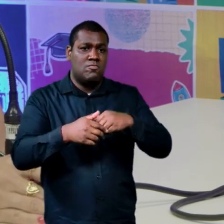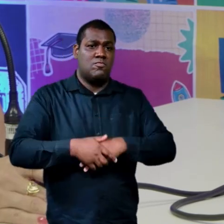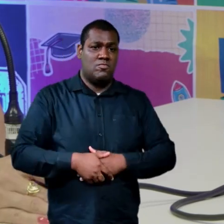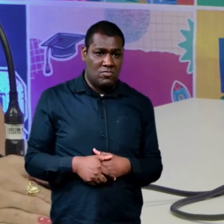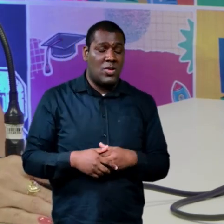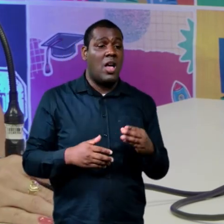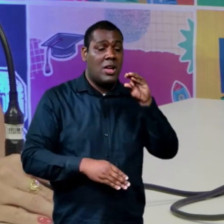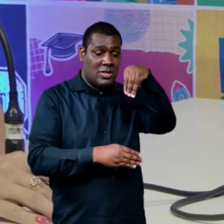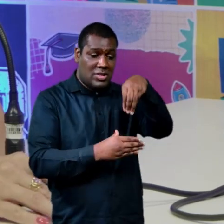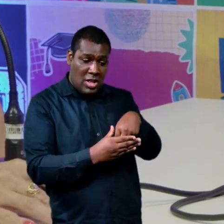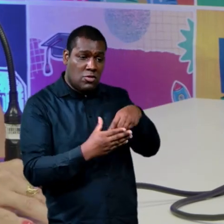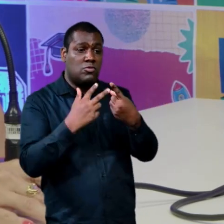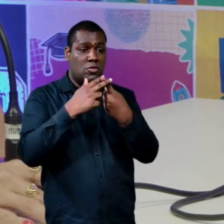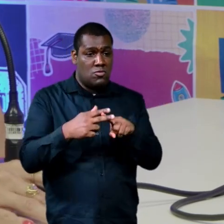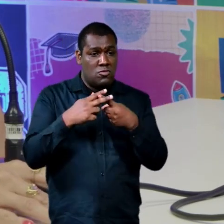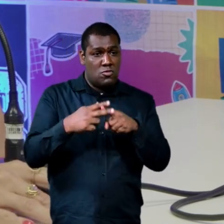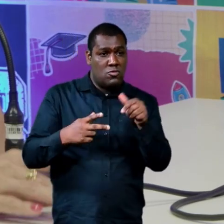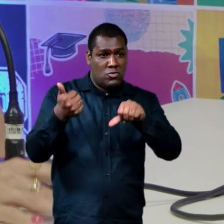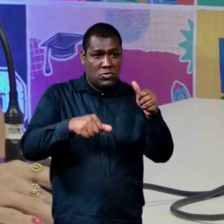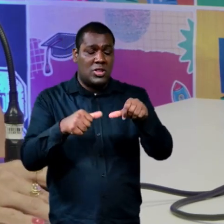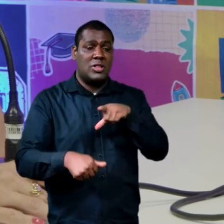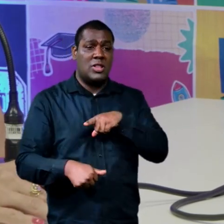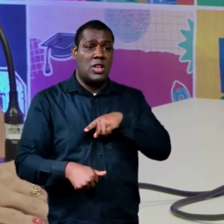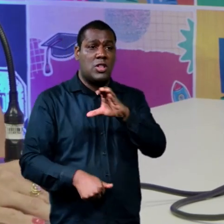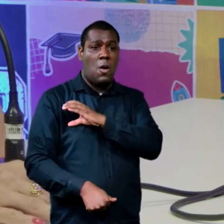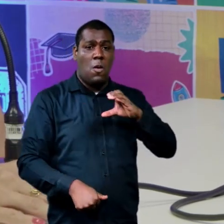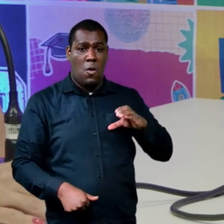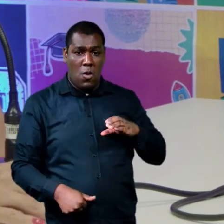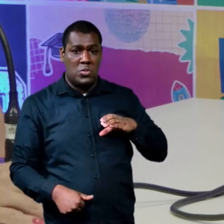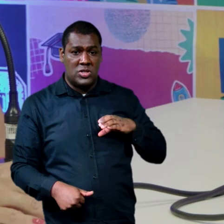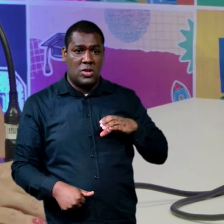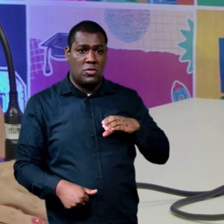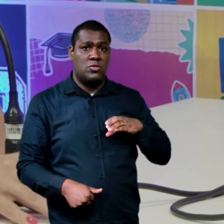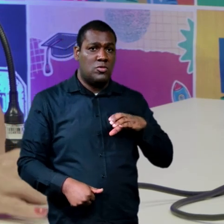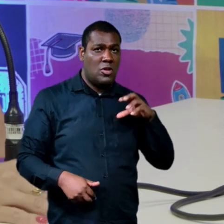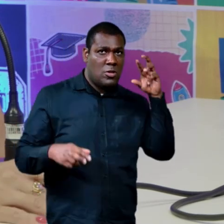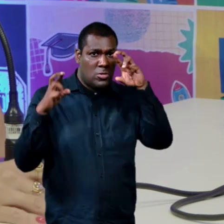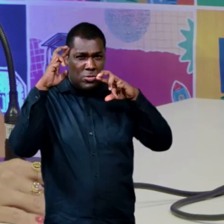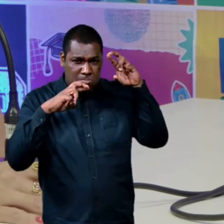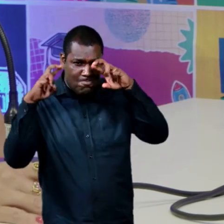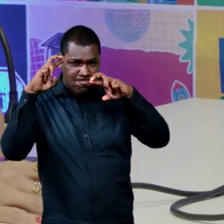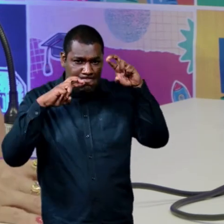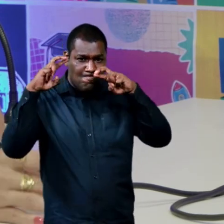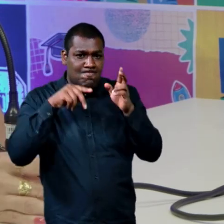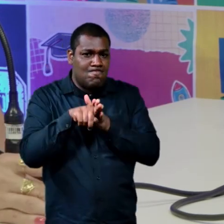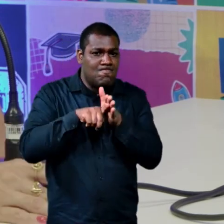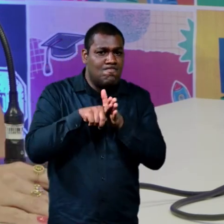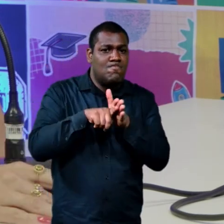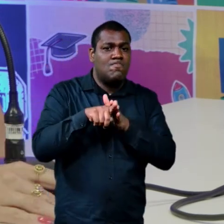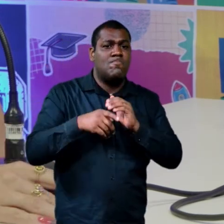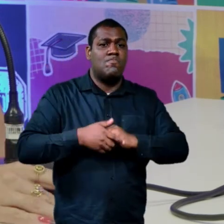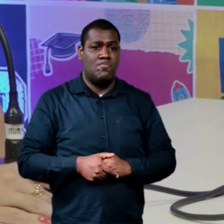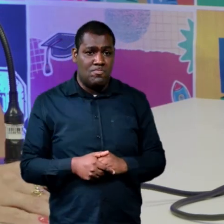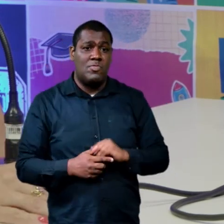da corregedoria, então, se constitui comissões para fazer um processo investigativo, certo? Depois esse processo investigativo pode resultar